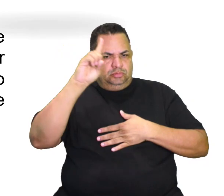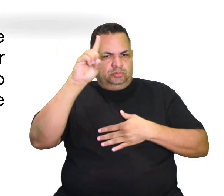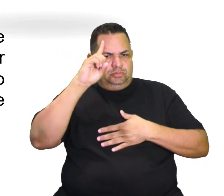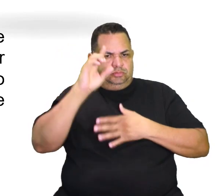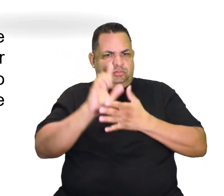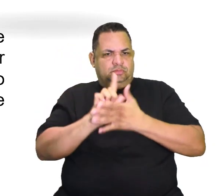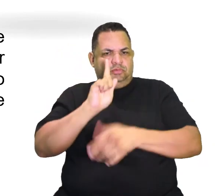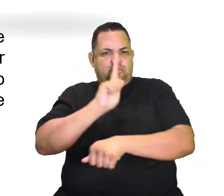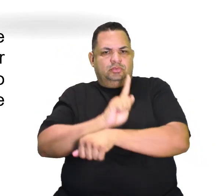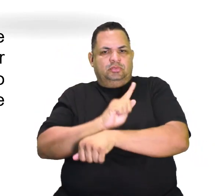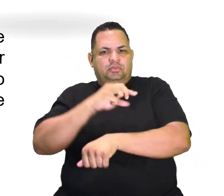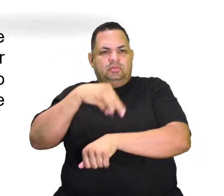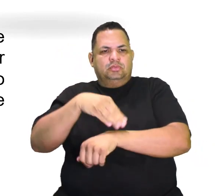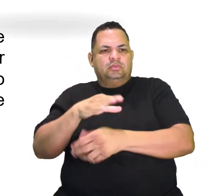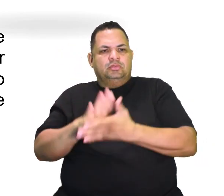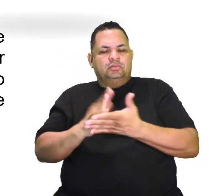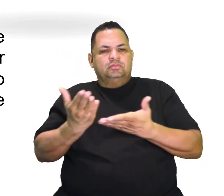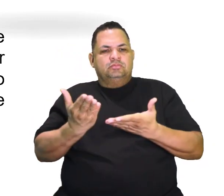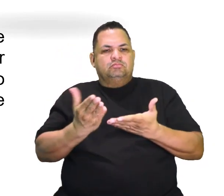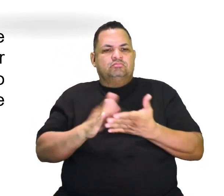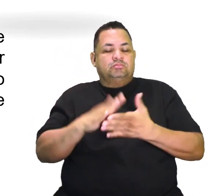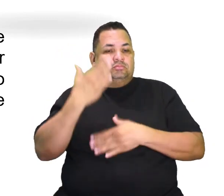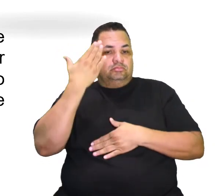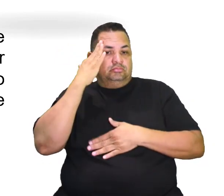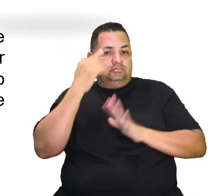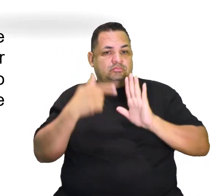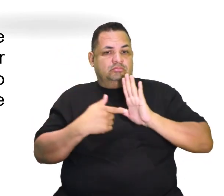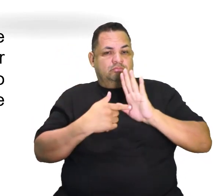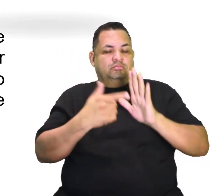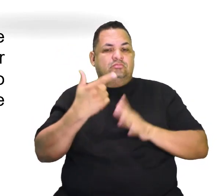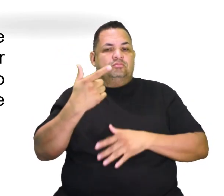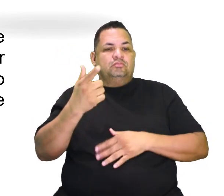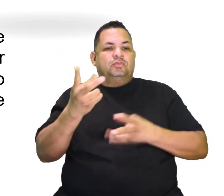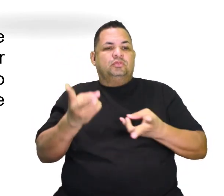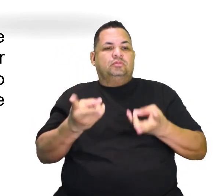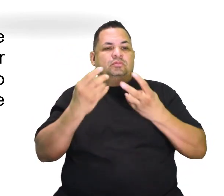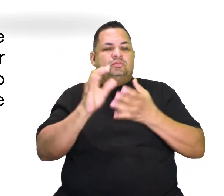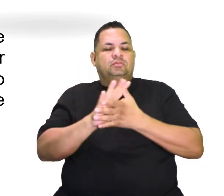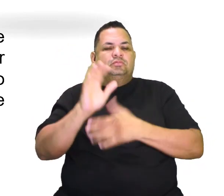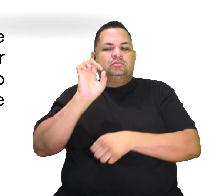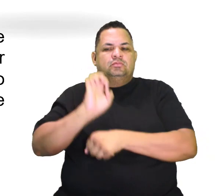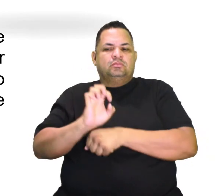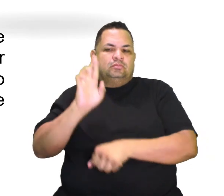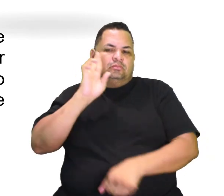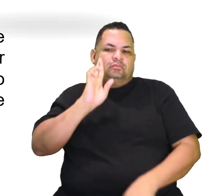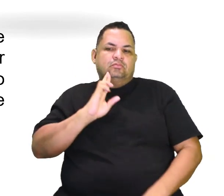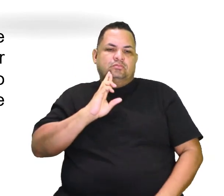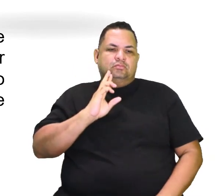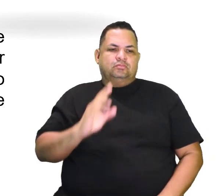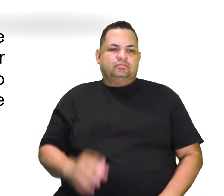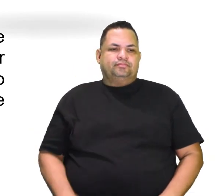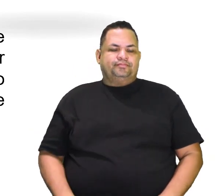de Guajará-Mirim. Nessa acepção, apresenta um outro ângulo do estado de Rondônia.